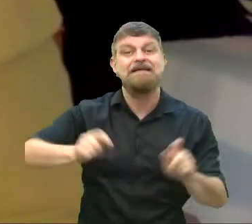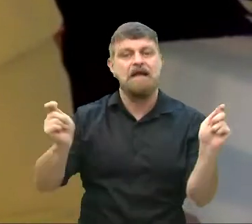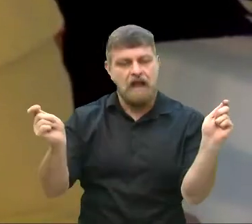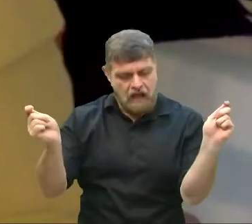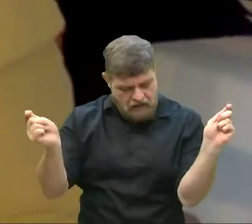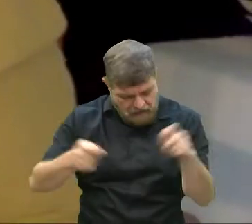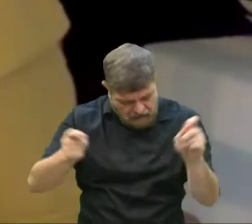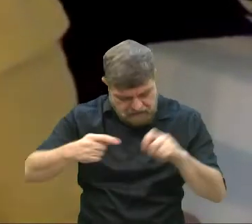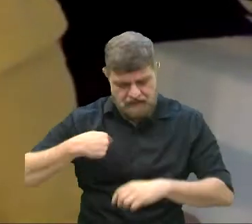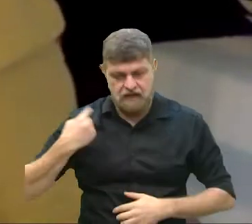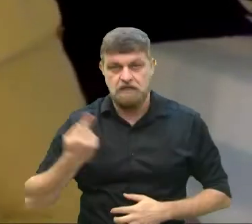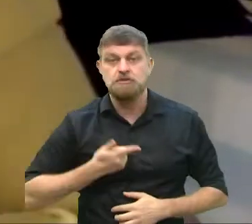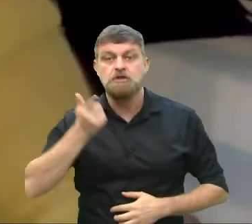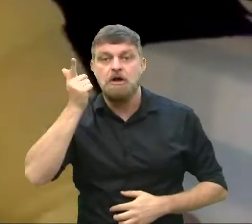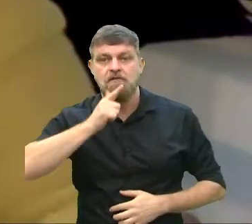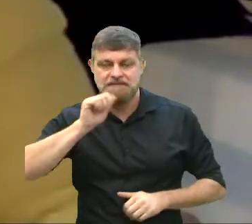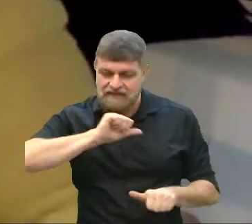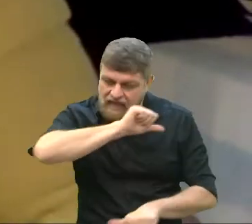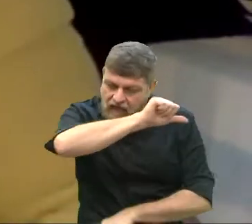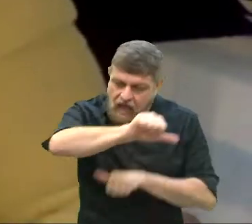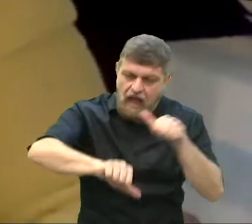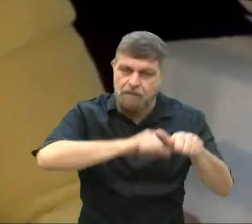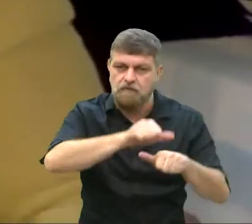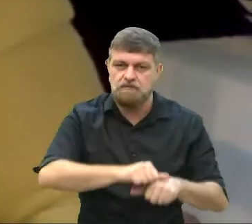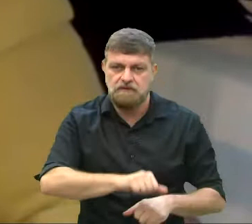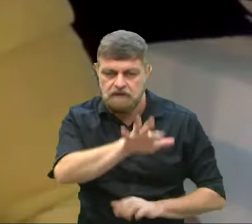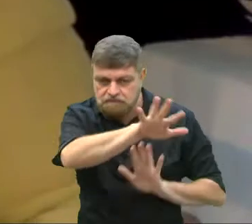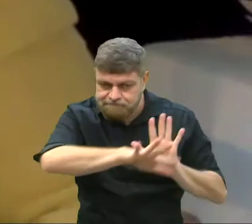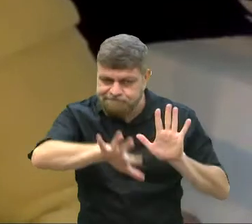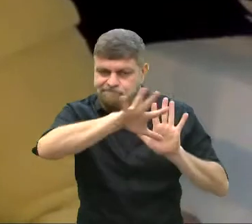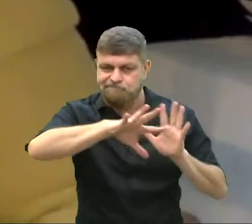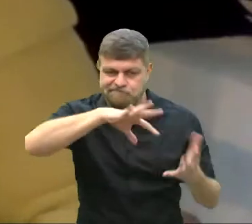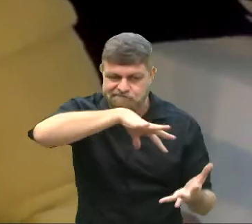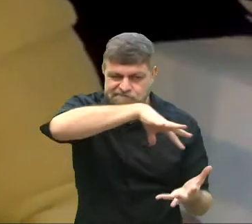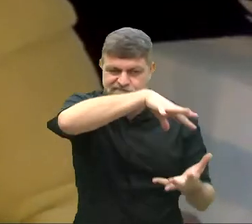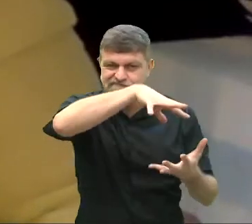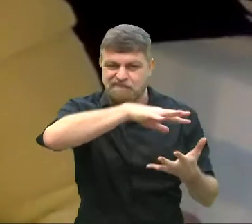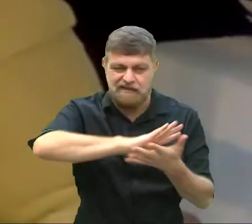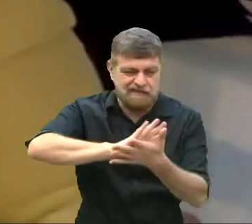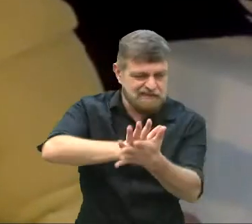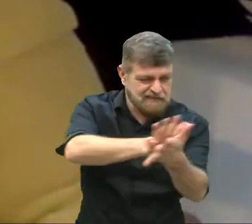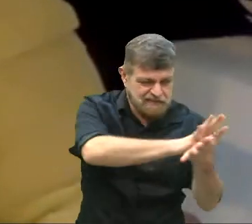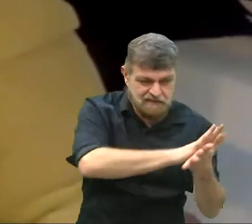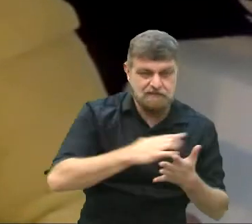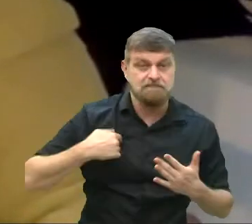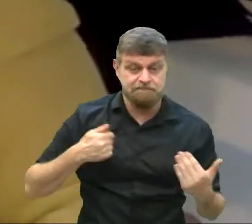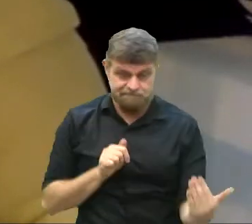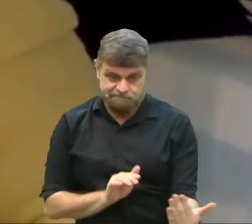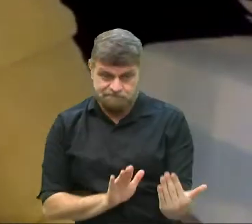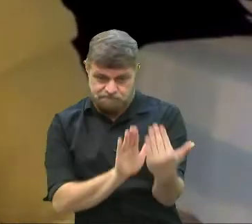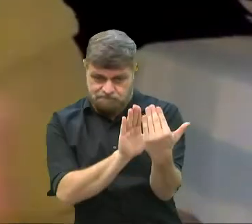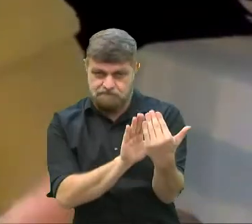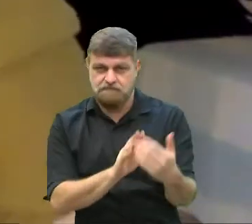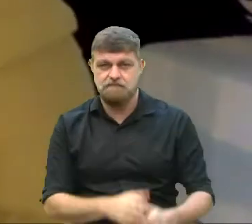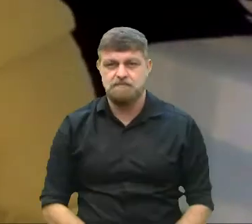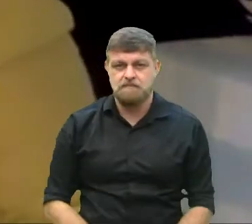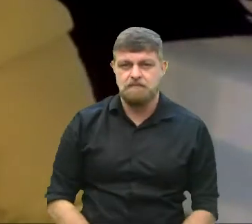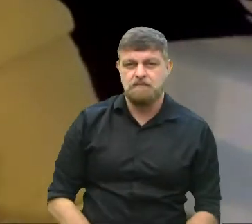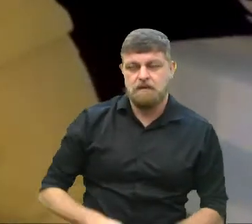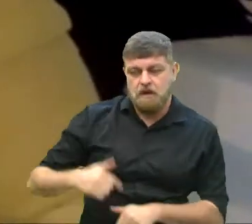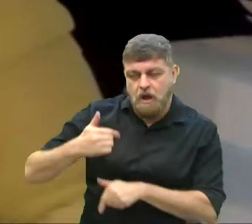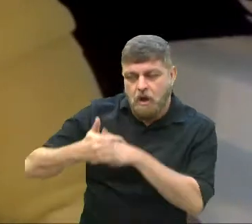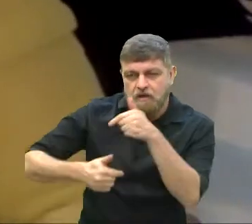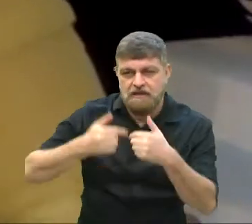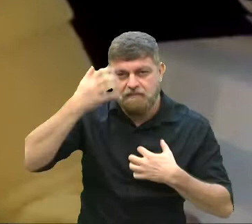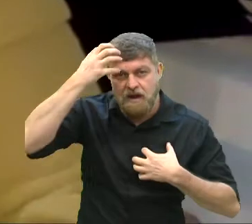possível, né, a gente mudar esse cenário de ameaça global de biodiversidade que nós enfrentamos atualmente. E o trabalho